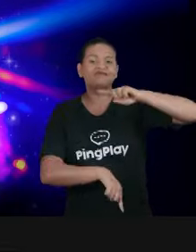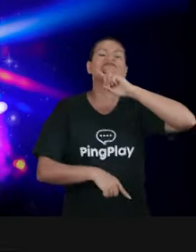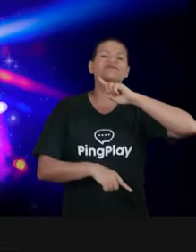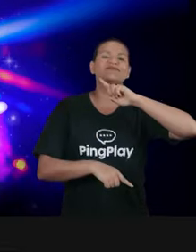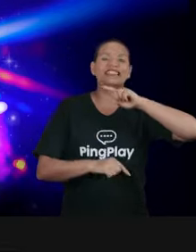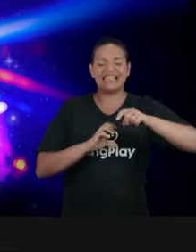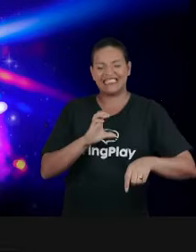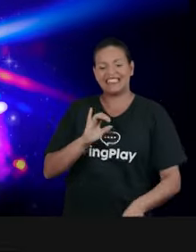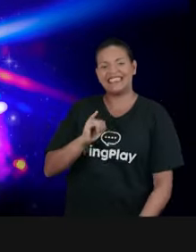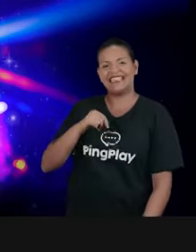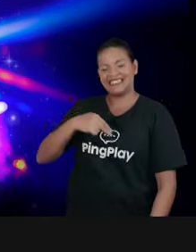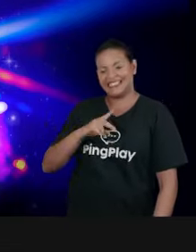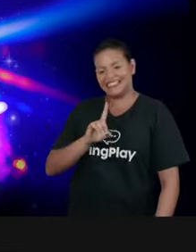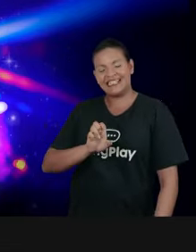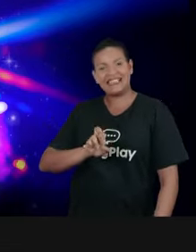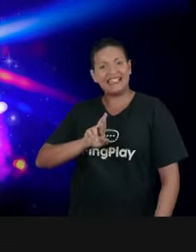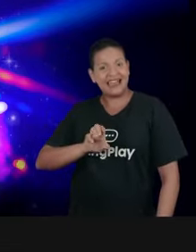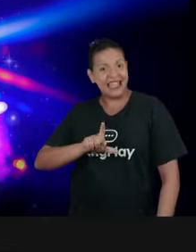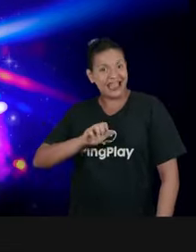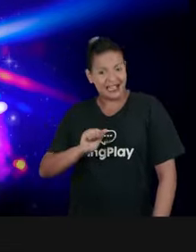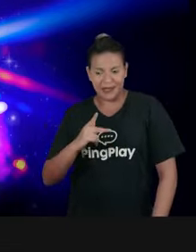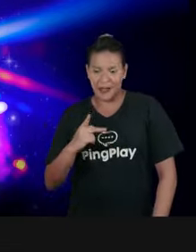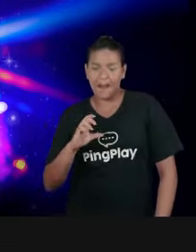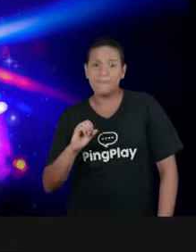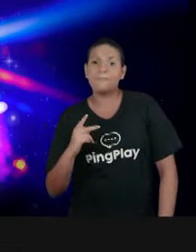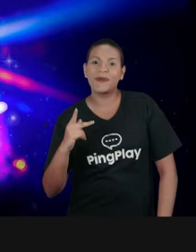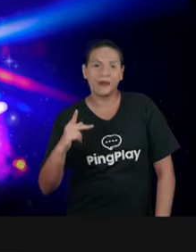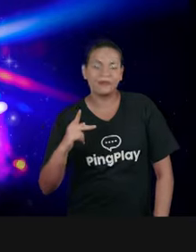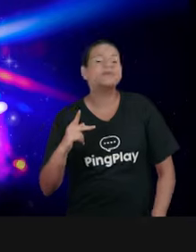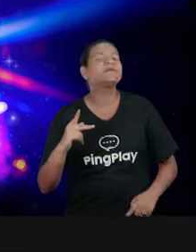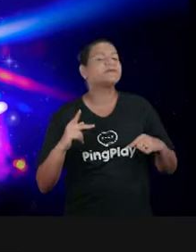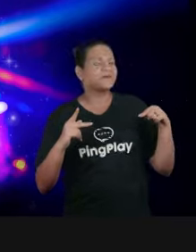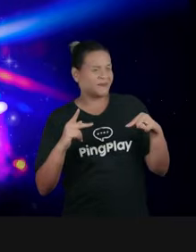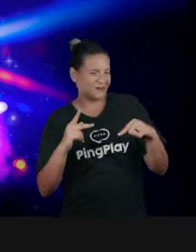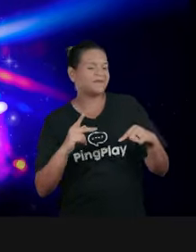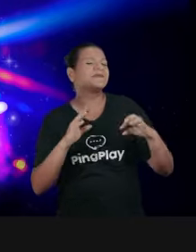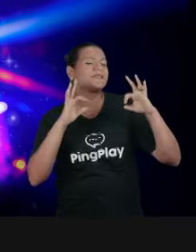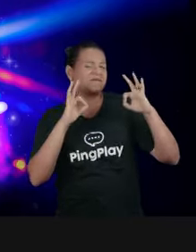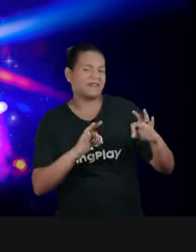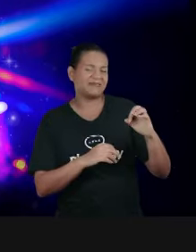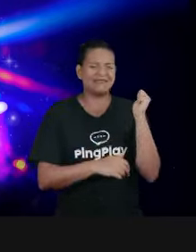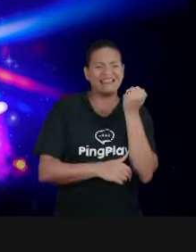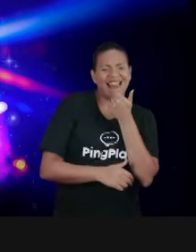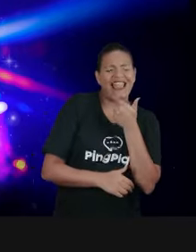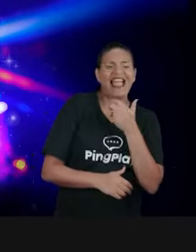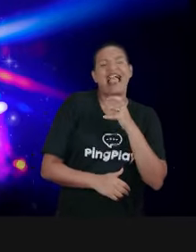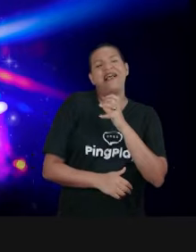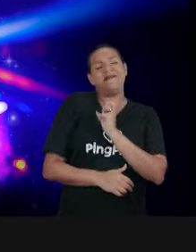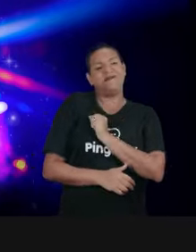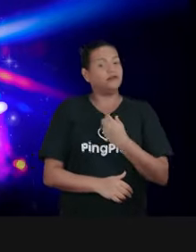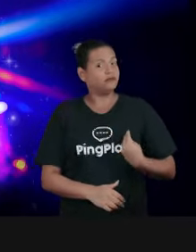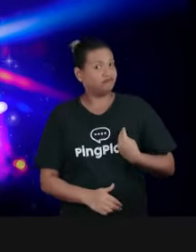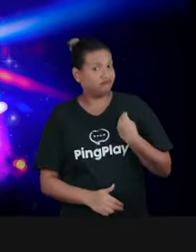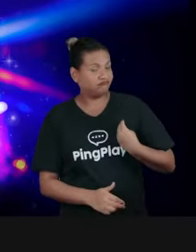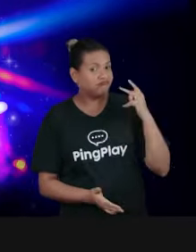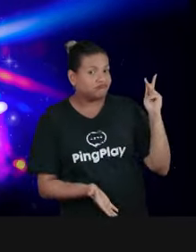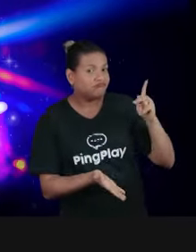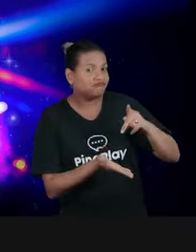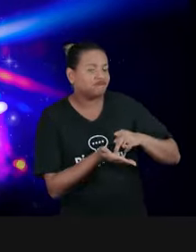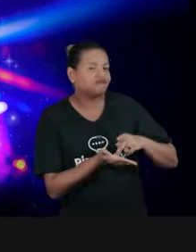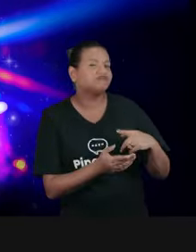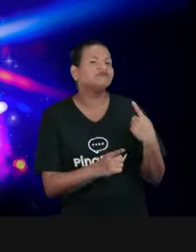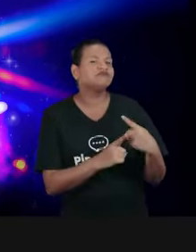nesse trabalho ela conhece o galã Fred e precisa aprender a lidar com as filhas da sua madrasta que também deseja um